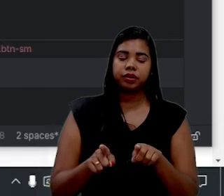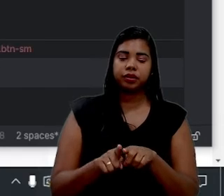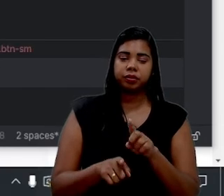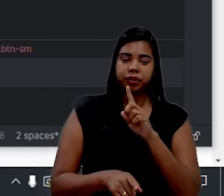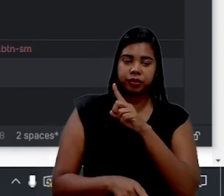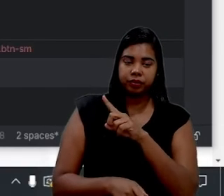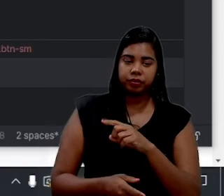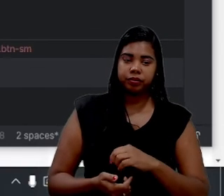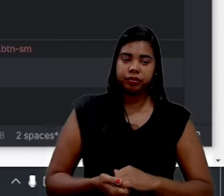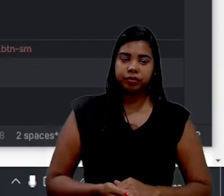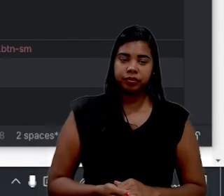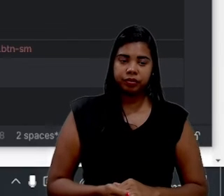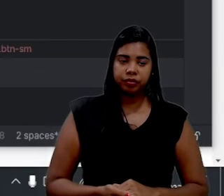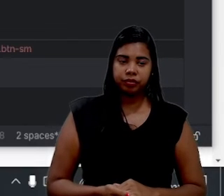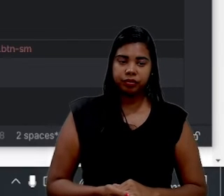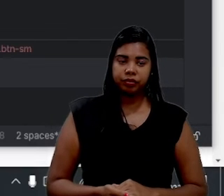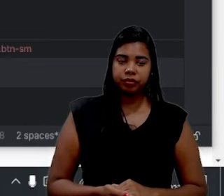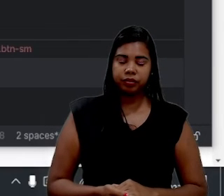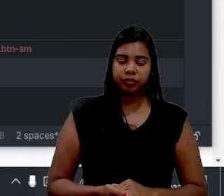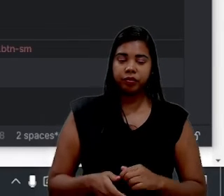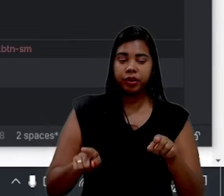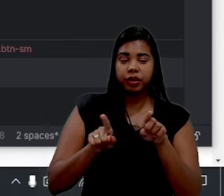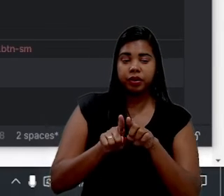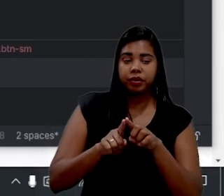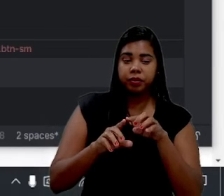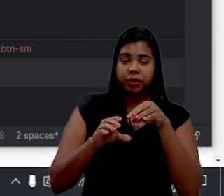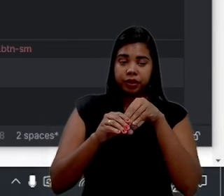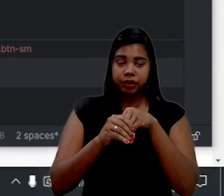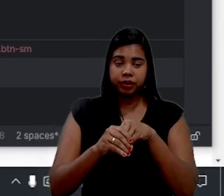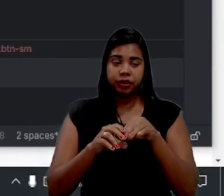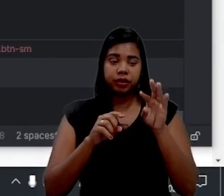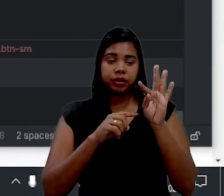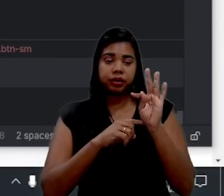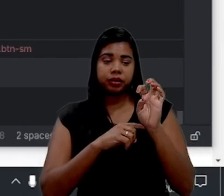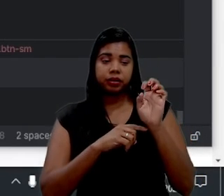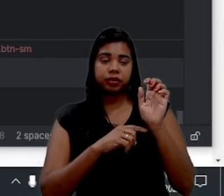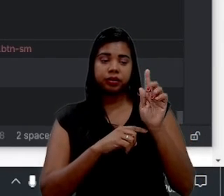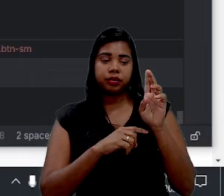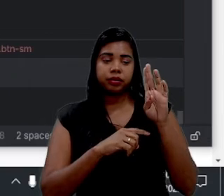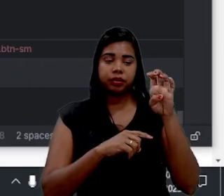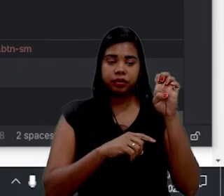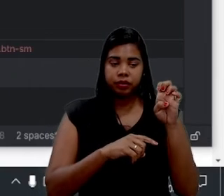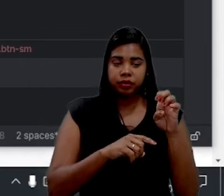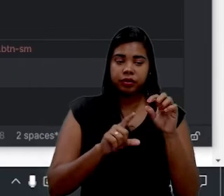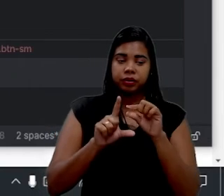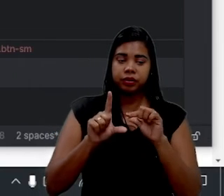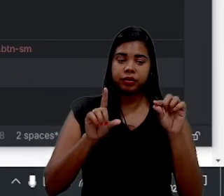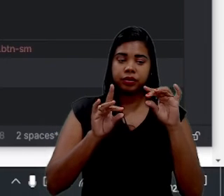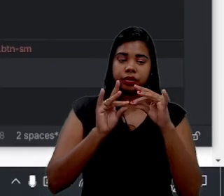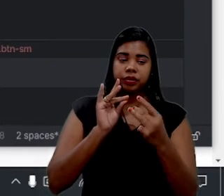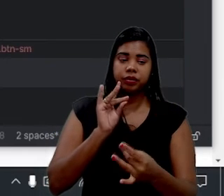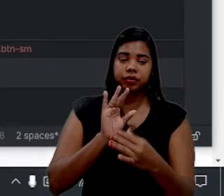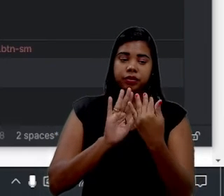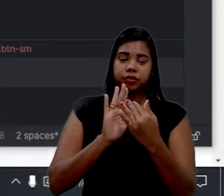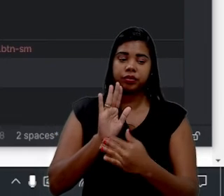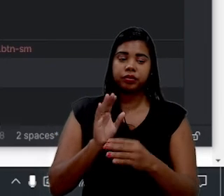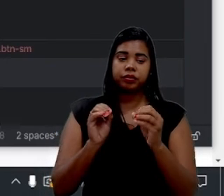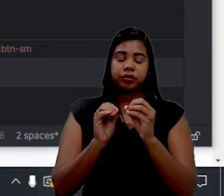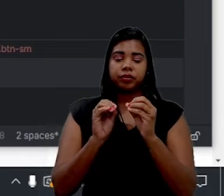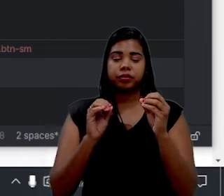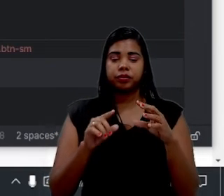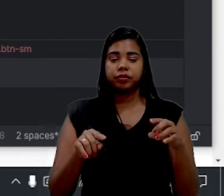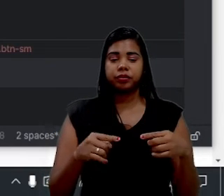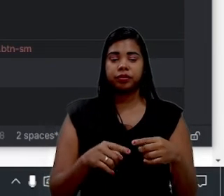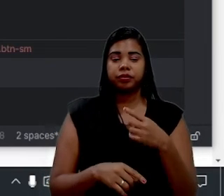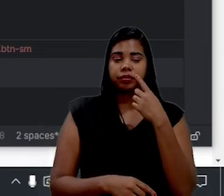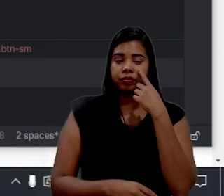E dentro dele é que a gente vai fazer justamente colocar uma tag template, né, para puxar um formulário que a gente vai criar em Python,